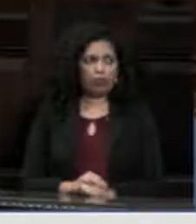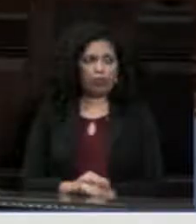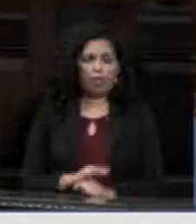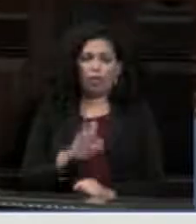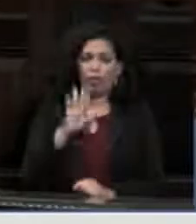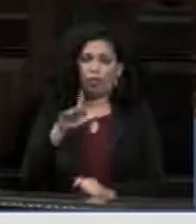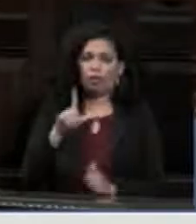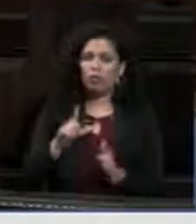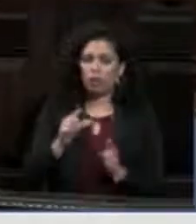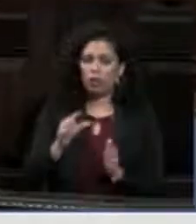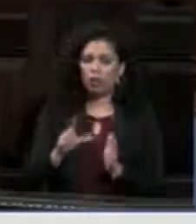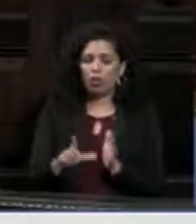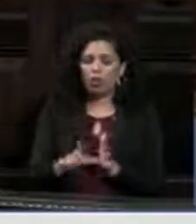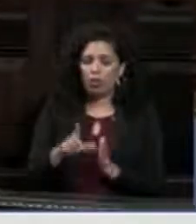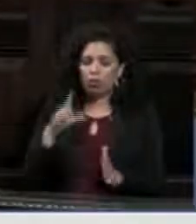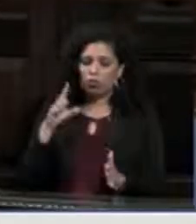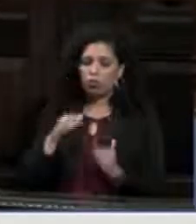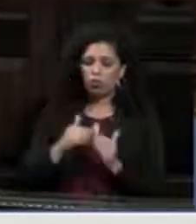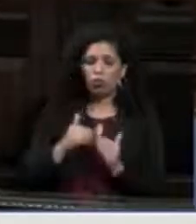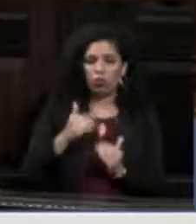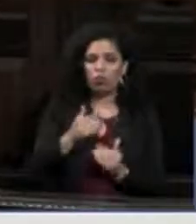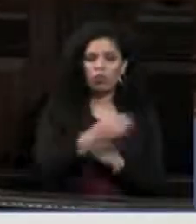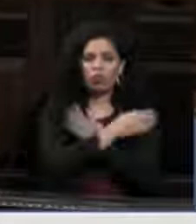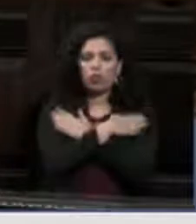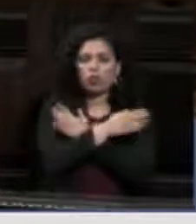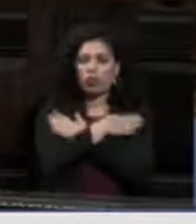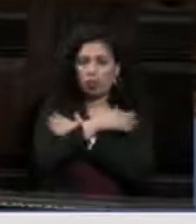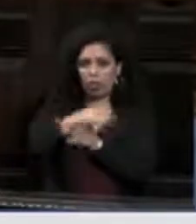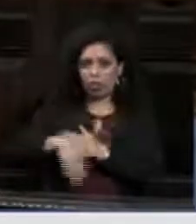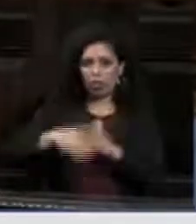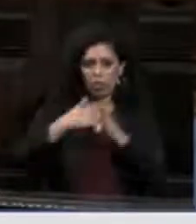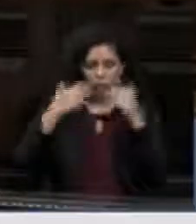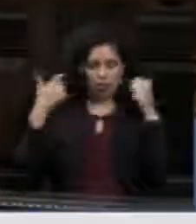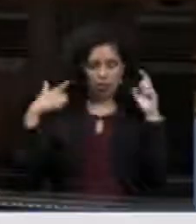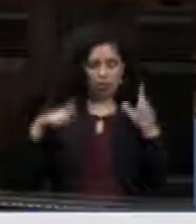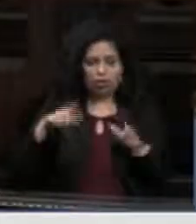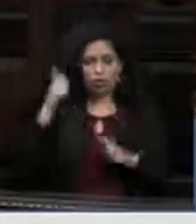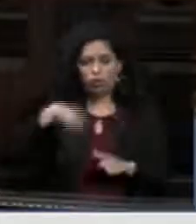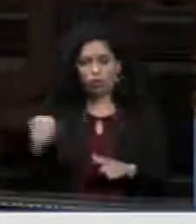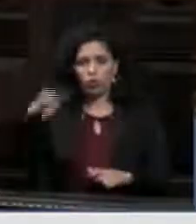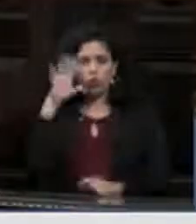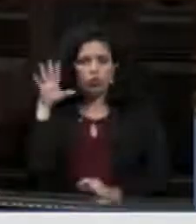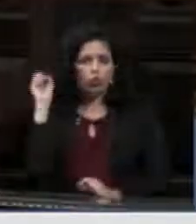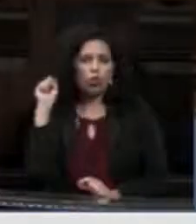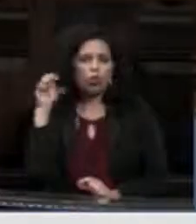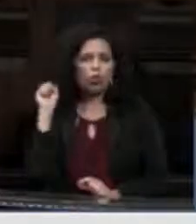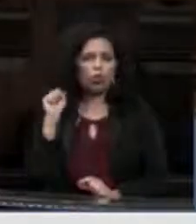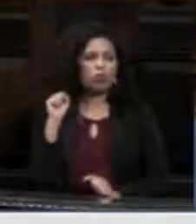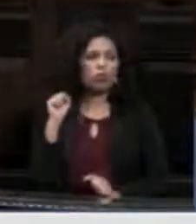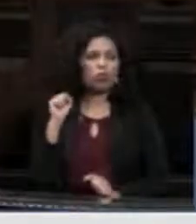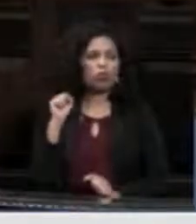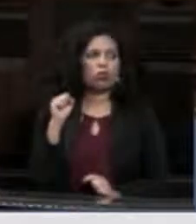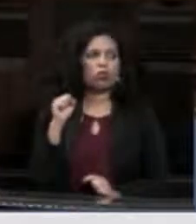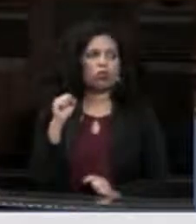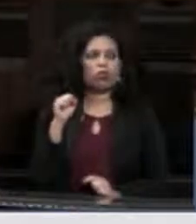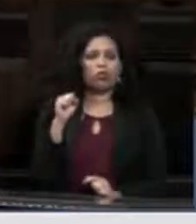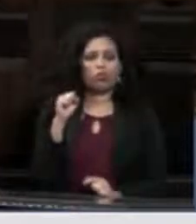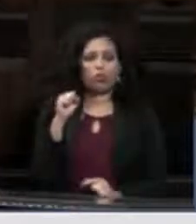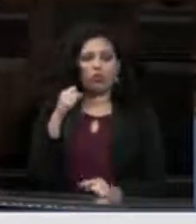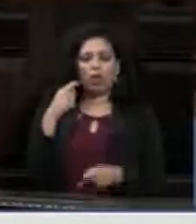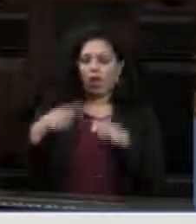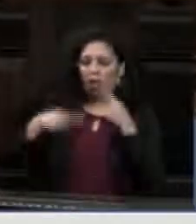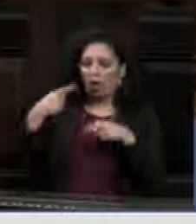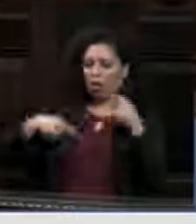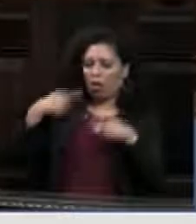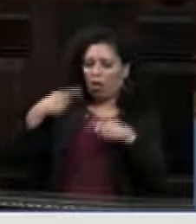parlamentar, a gente já tinha visto um grande burburinho quando essa casa aprovou